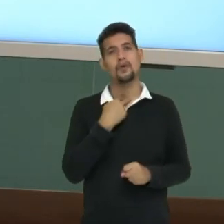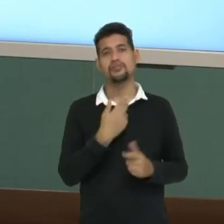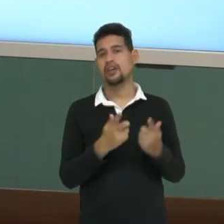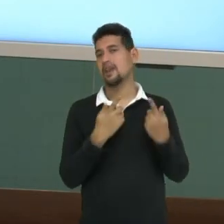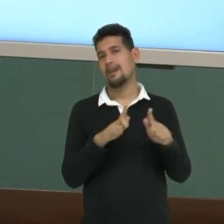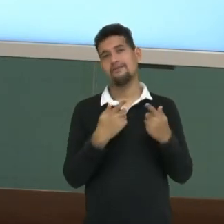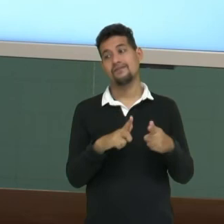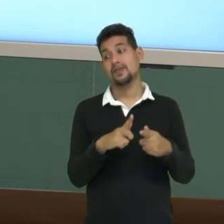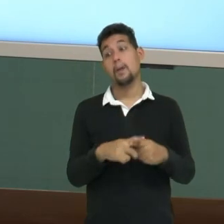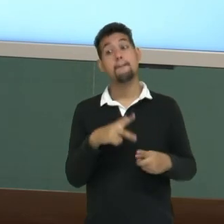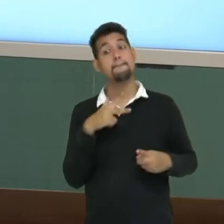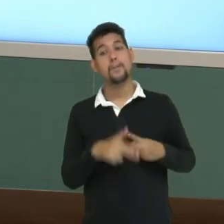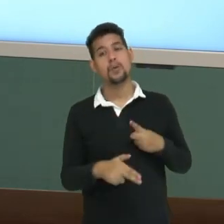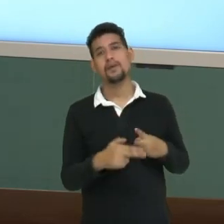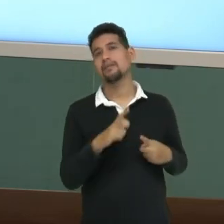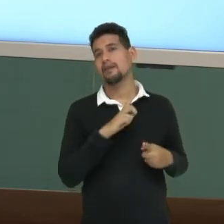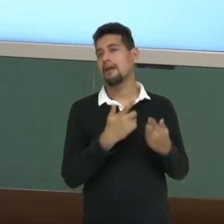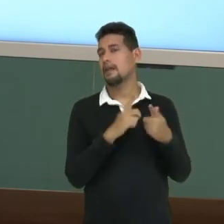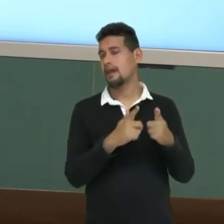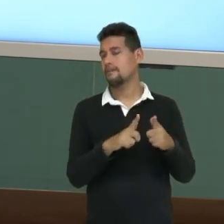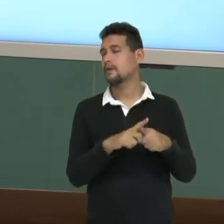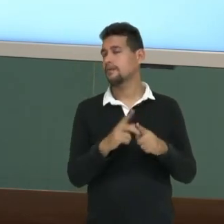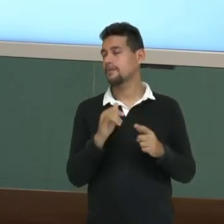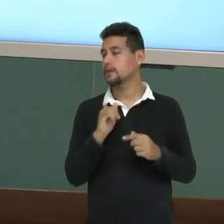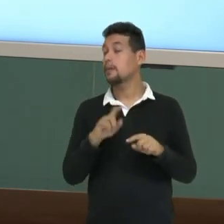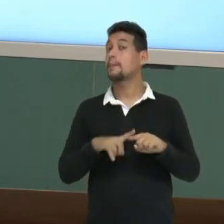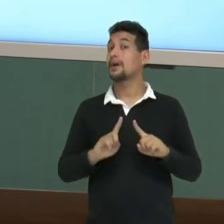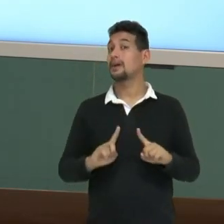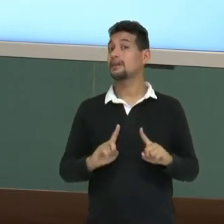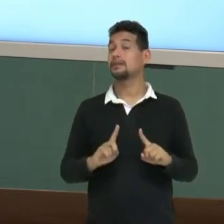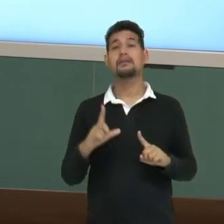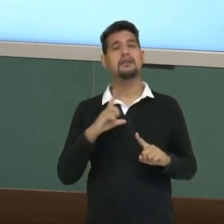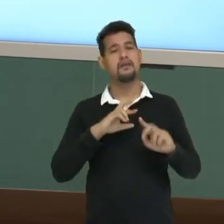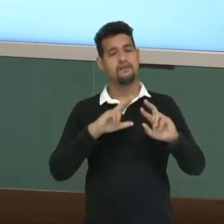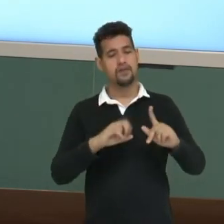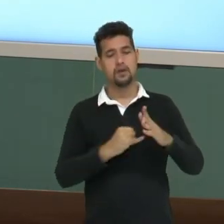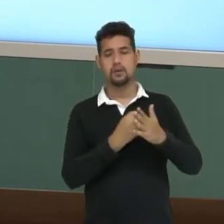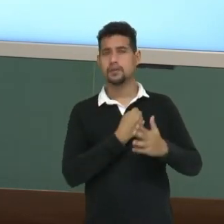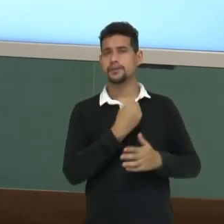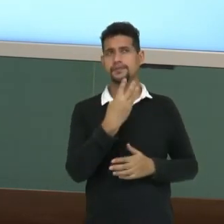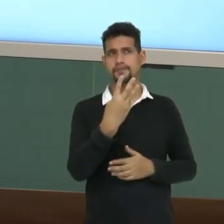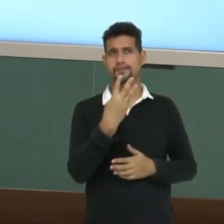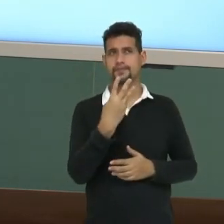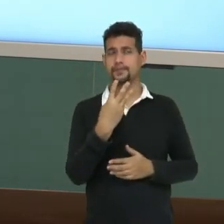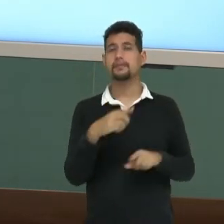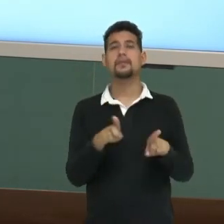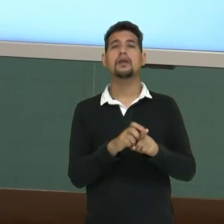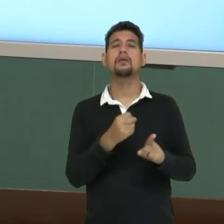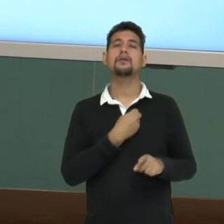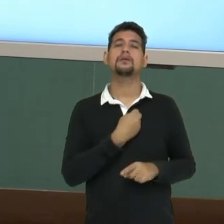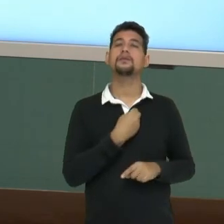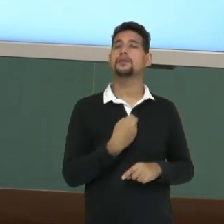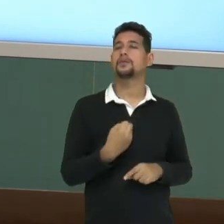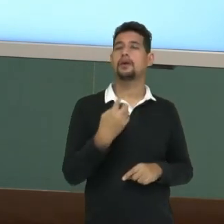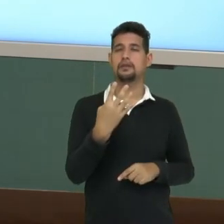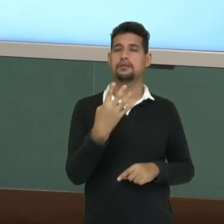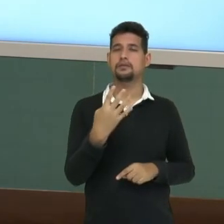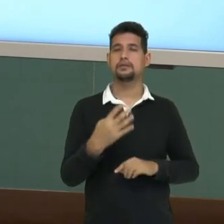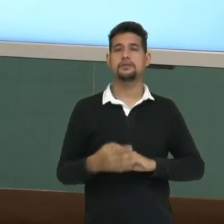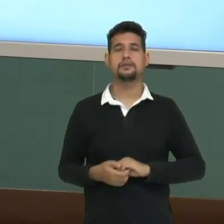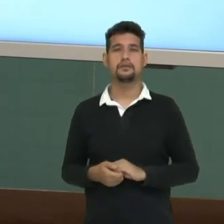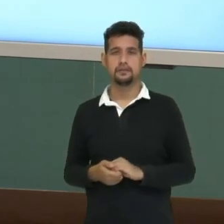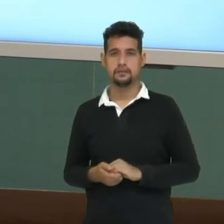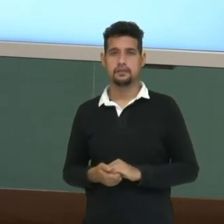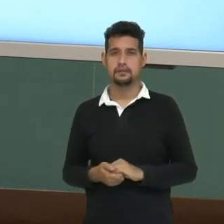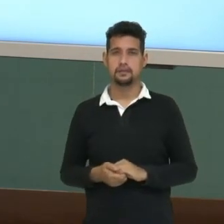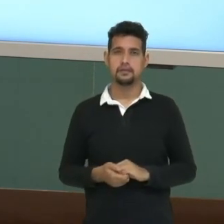proibiu a existência de greves no Brasil. Então, você tem o ato institucional número 3 aqui e o ato institucional de número 4